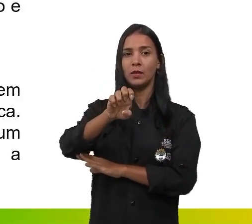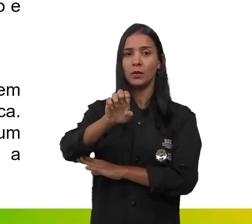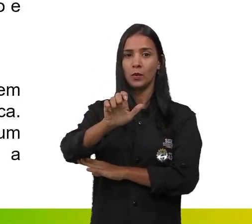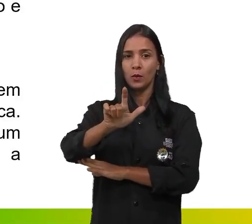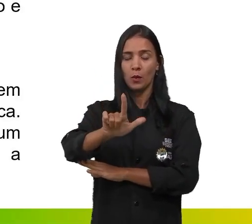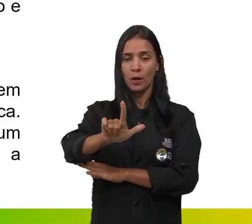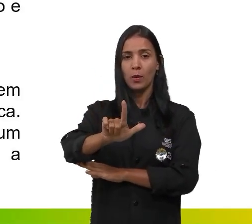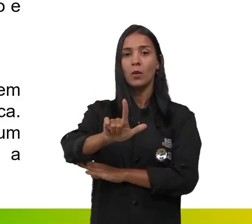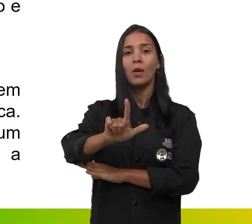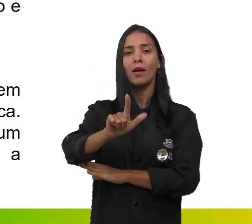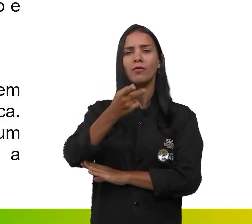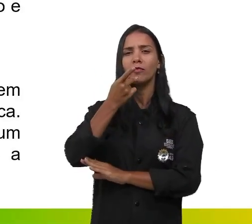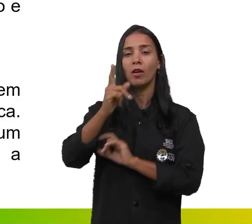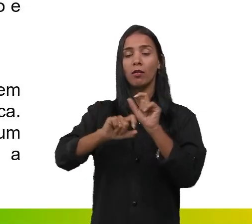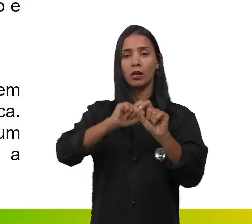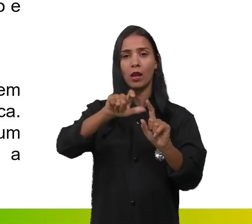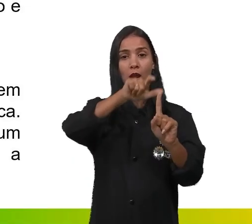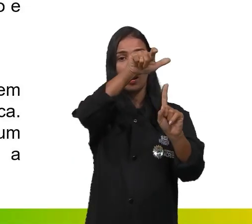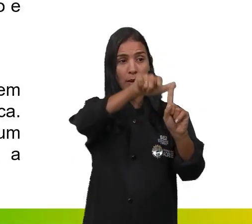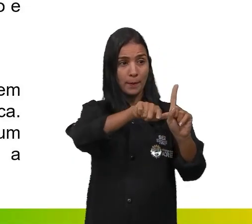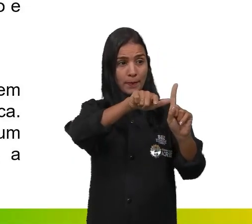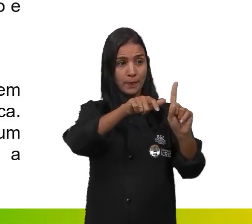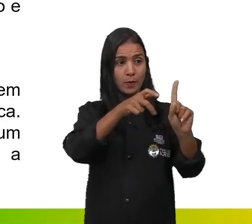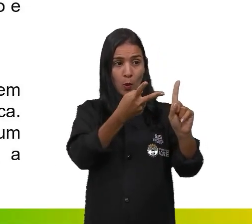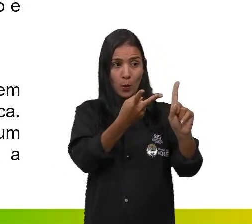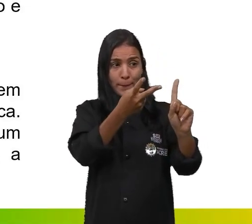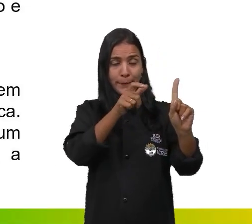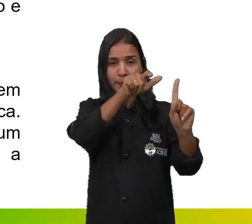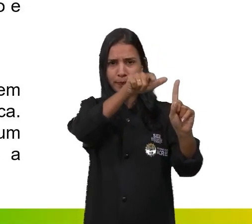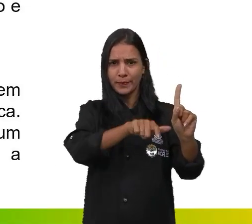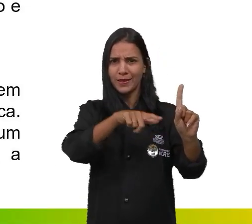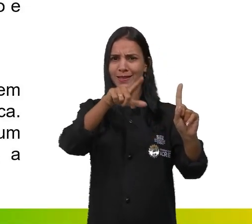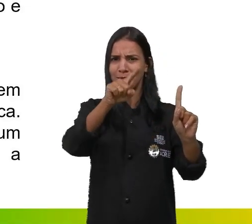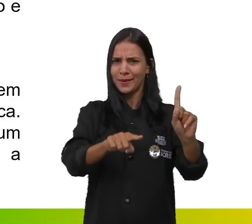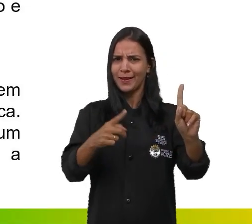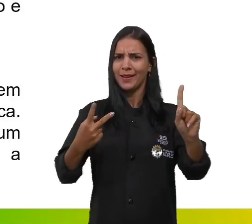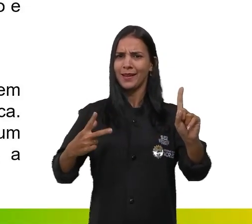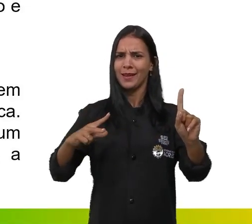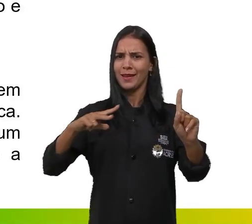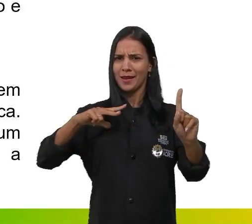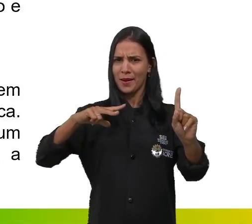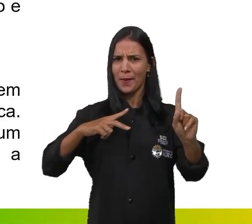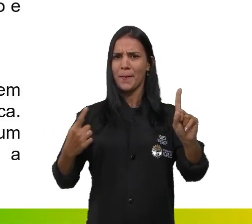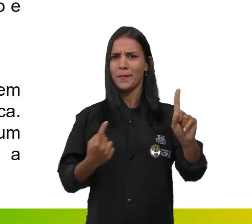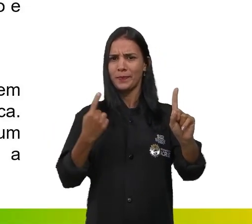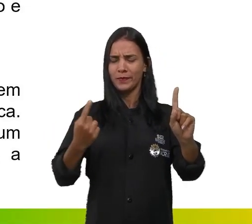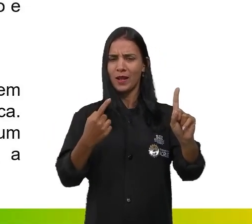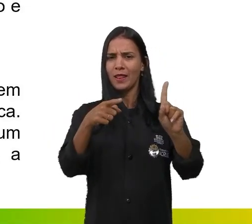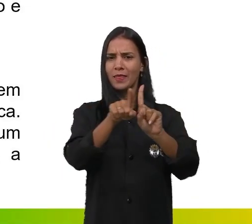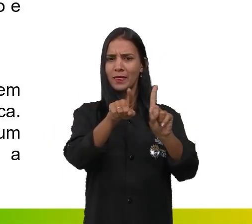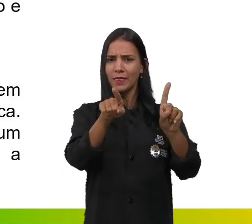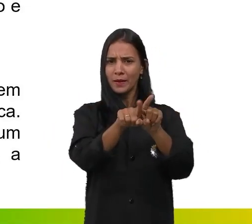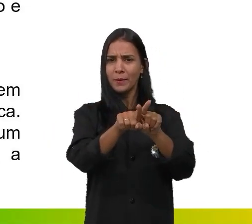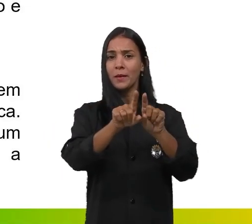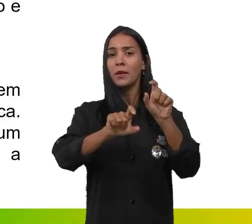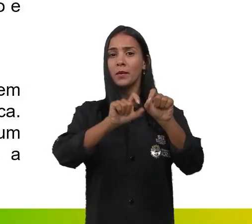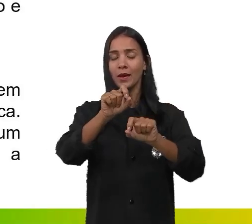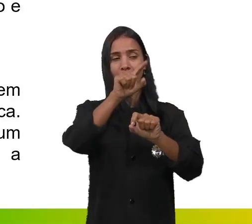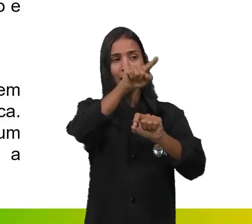reconhecimento do outro em sua singularidade e vulnerabilidade é a base